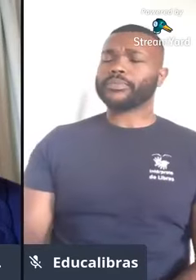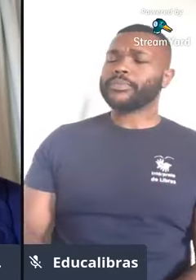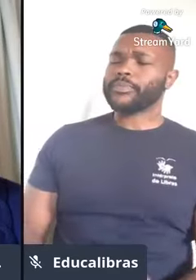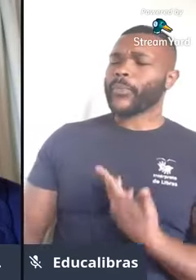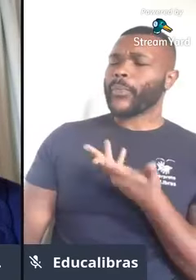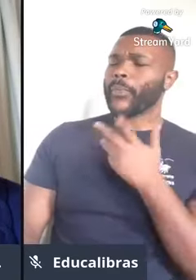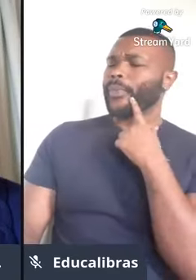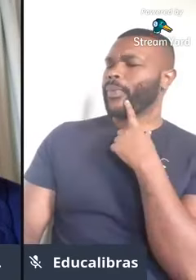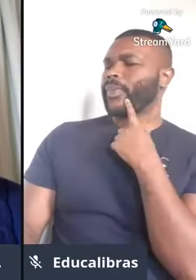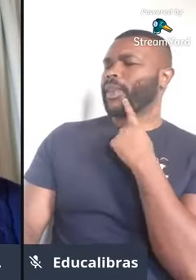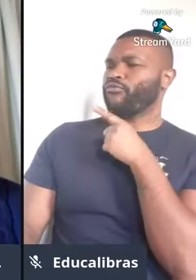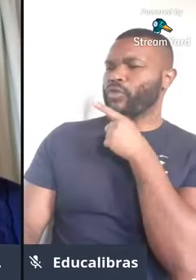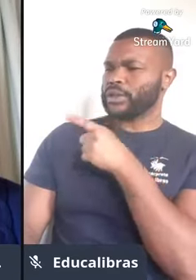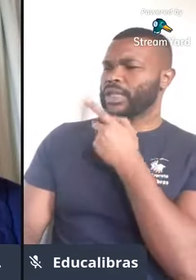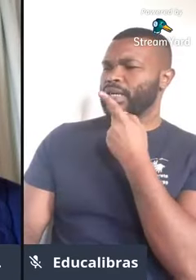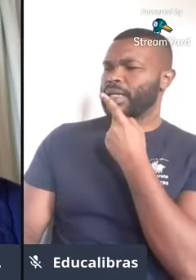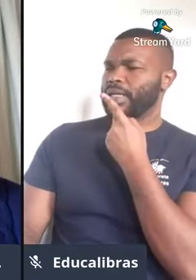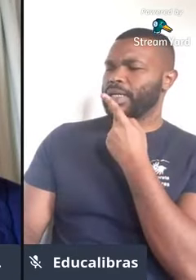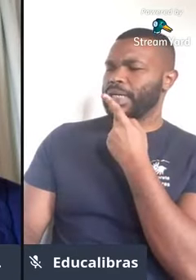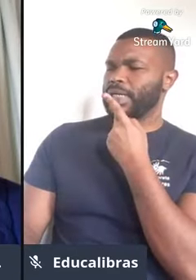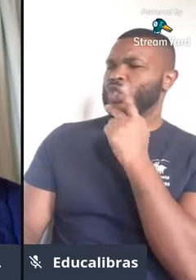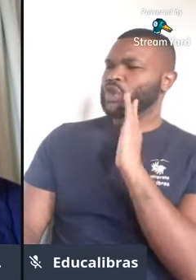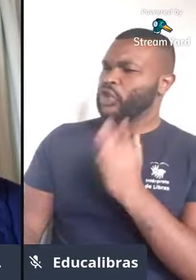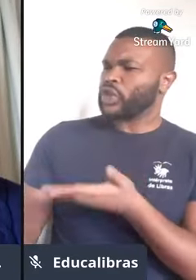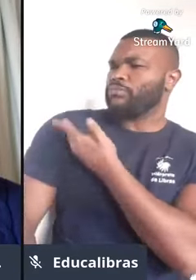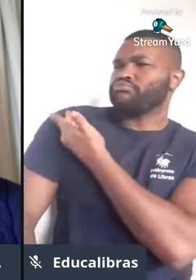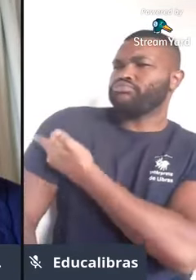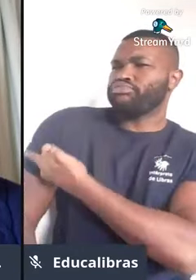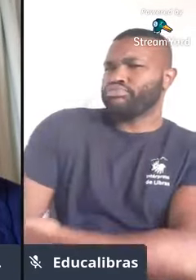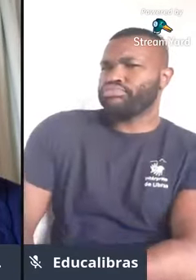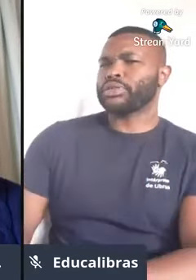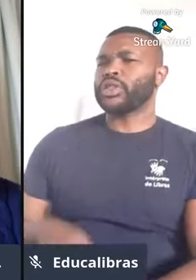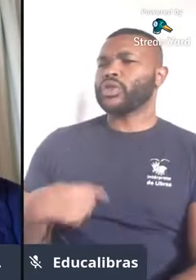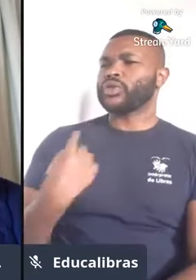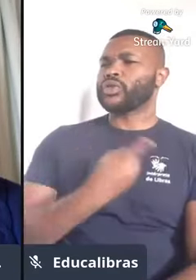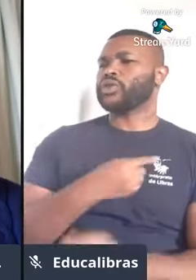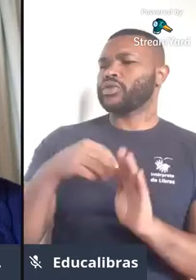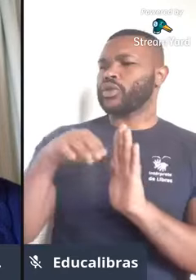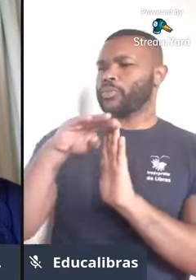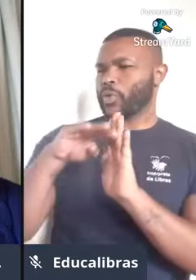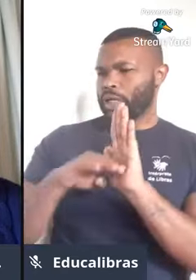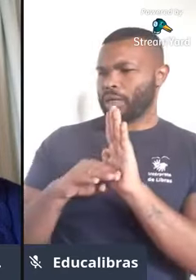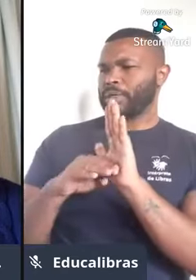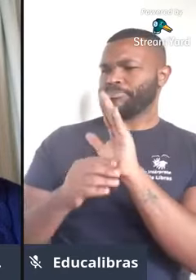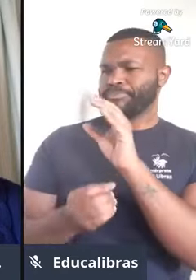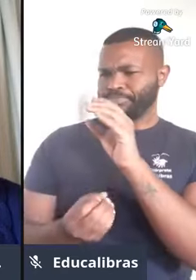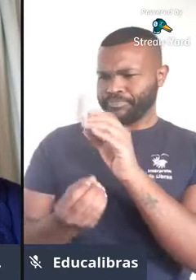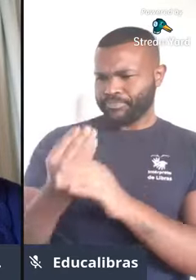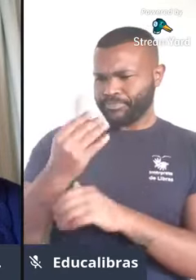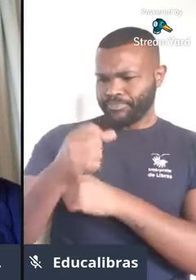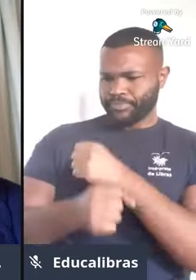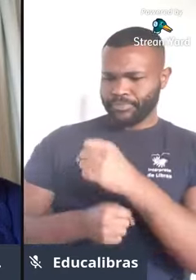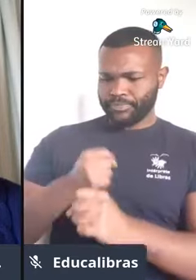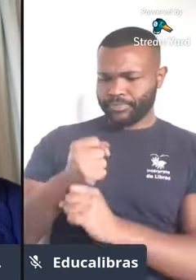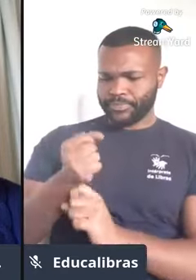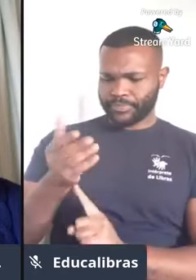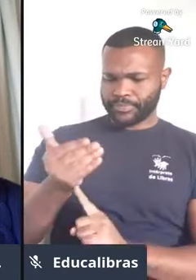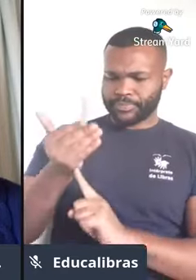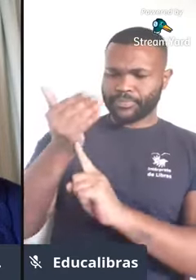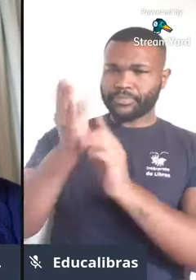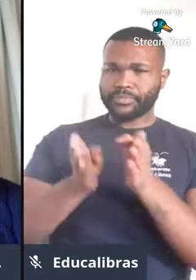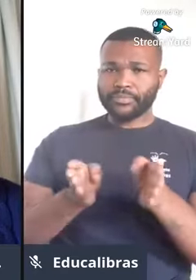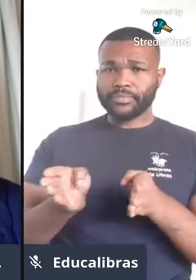Você está familiarizado com o nosso programa, agora lançado este ano, de tecnologia assistiva para